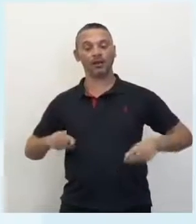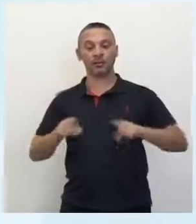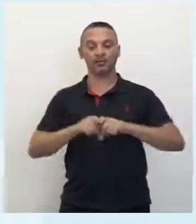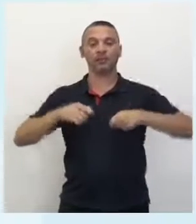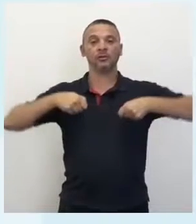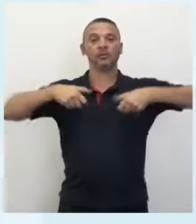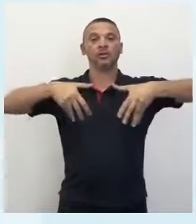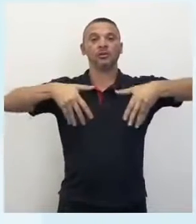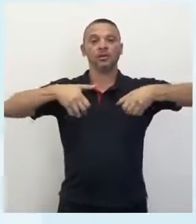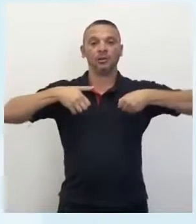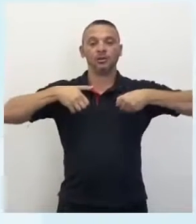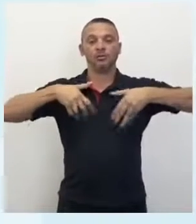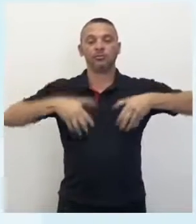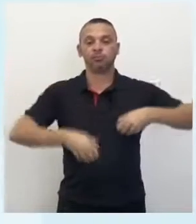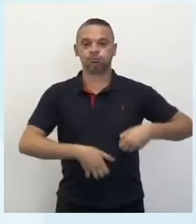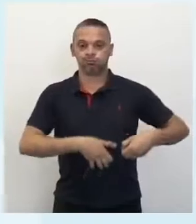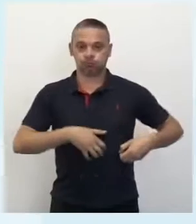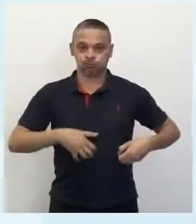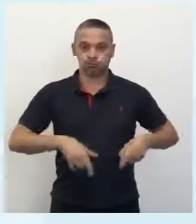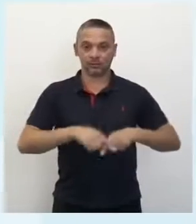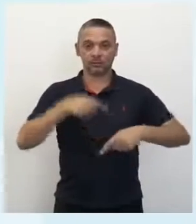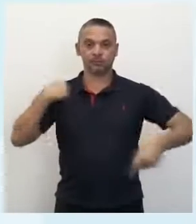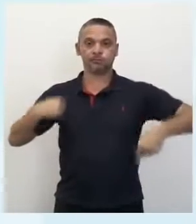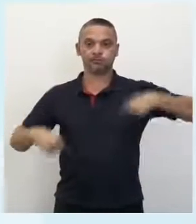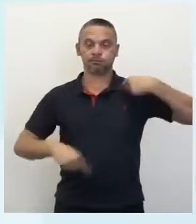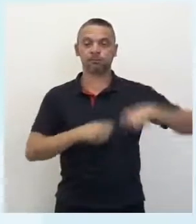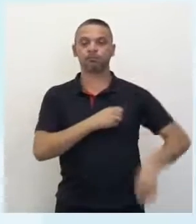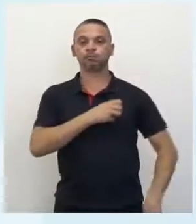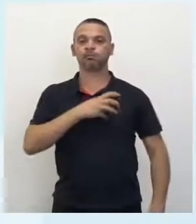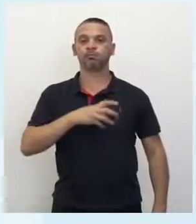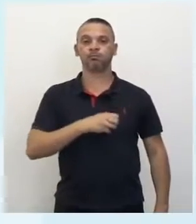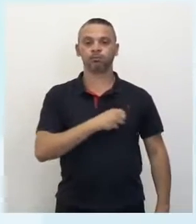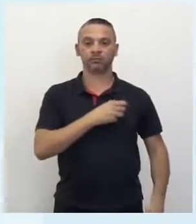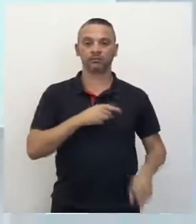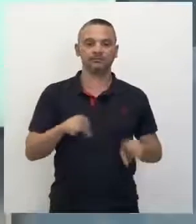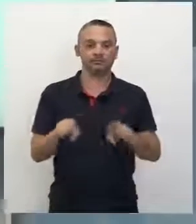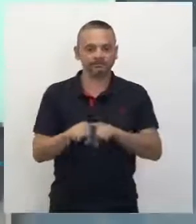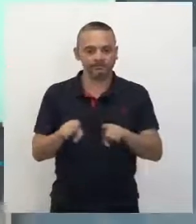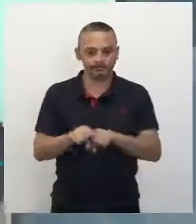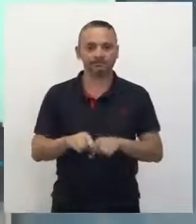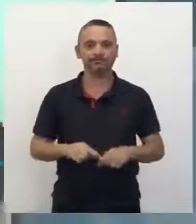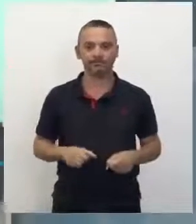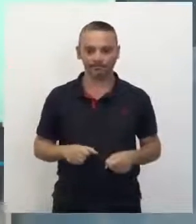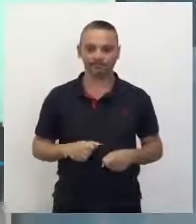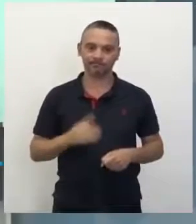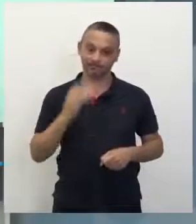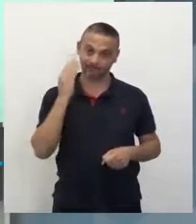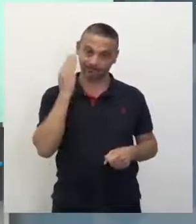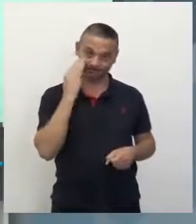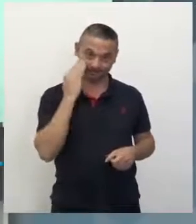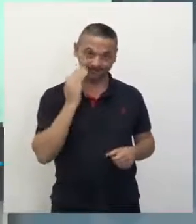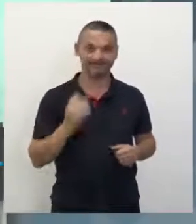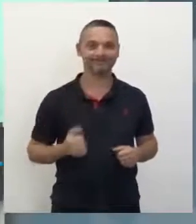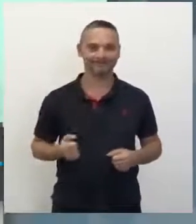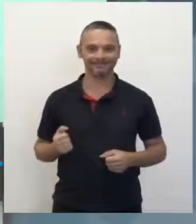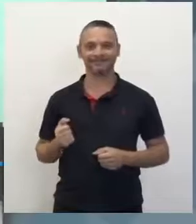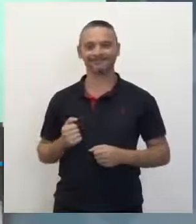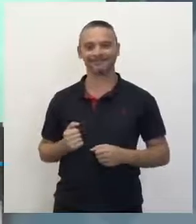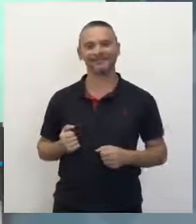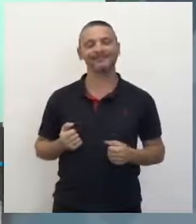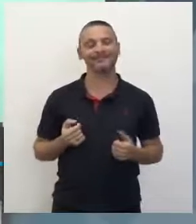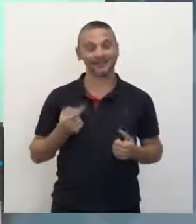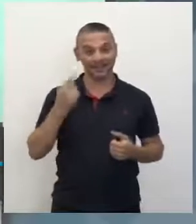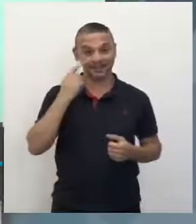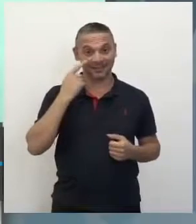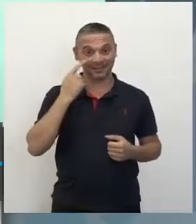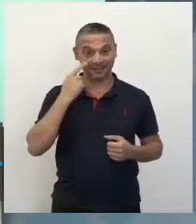respiratório, digestório e cardiovascular. Eu escrevi ali organização dos organismos, mas ficou horrível, Então eu mudei um pouquinho, tá?